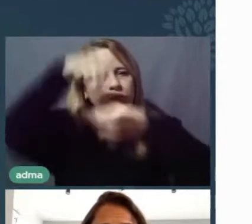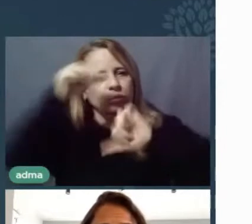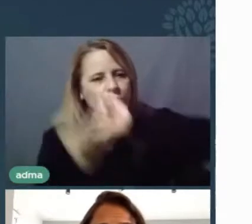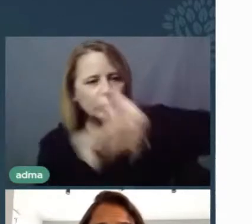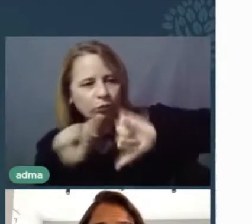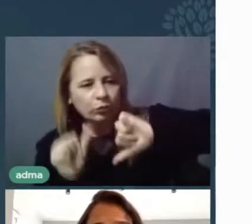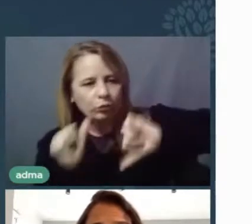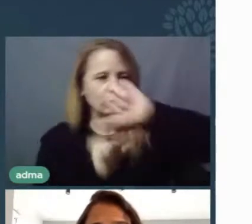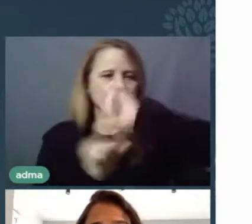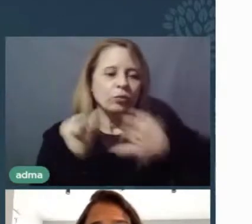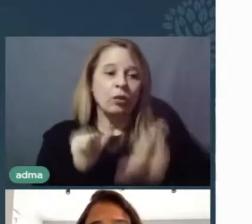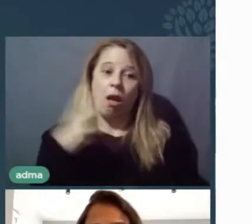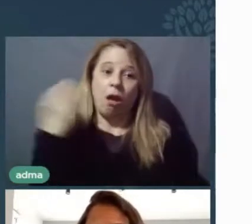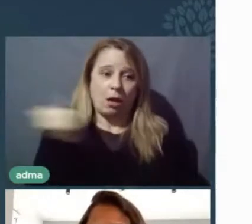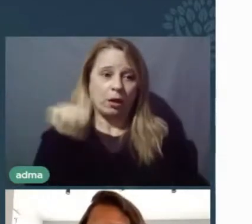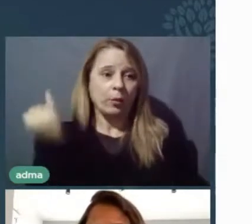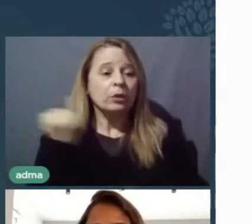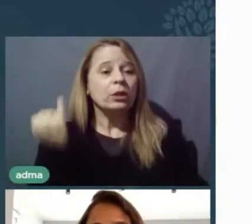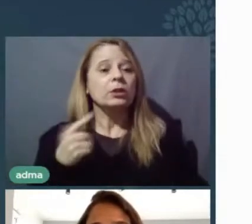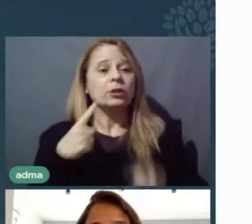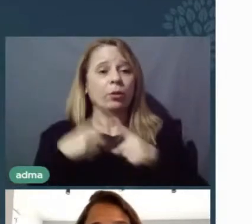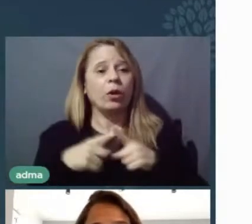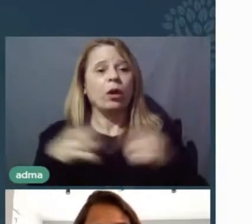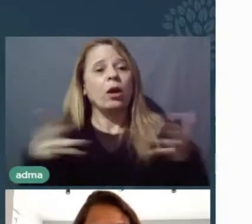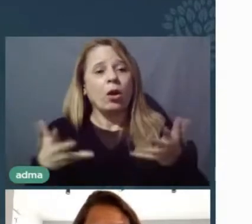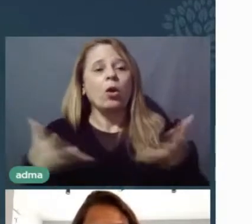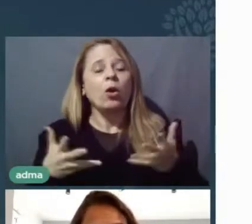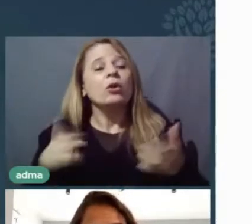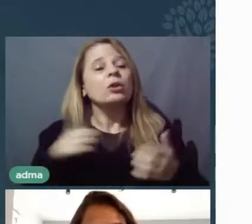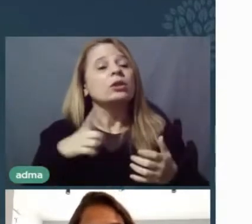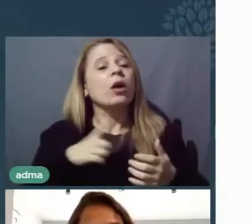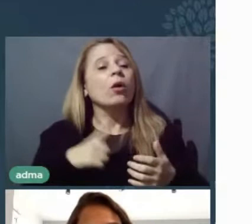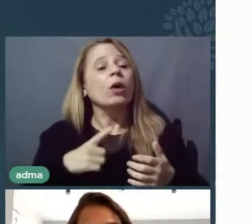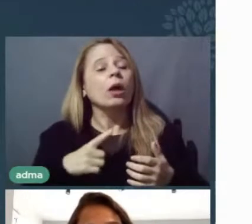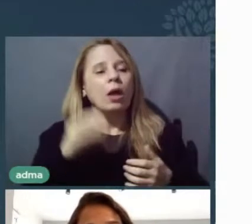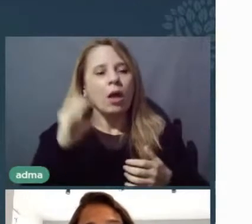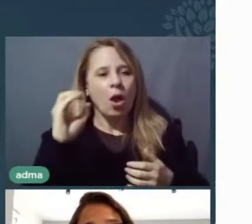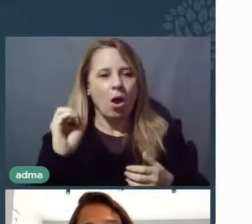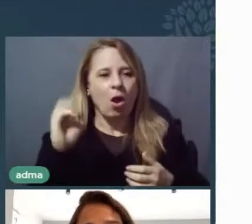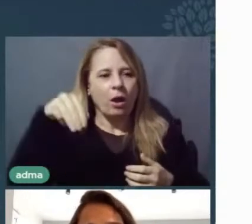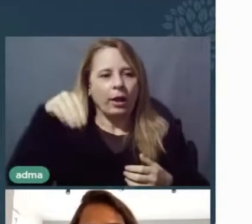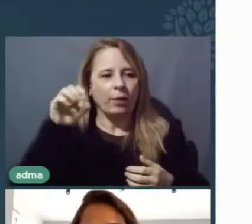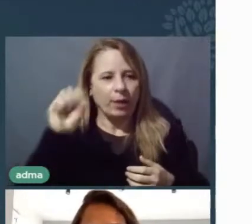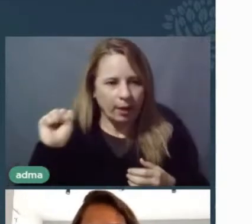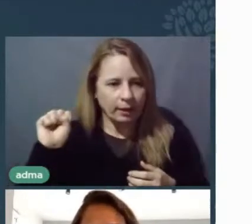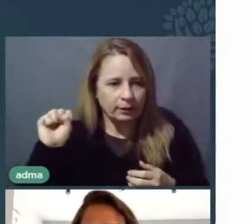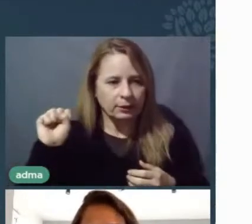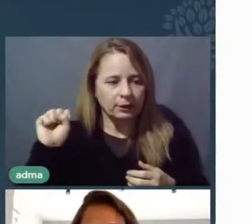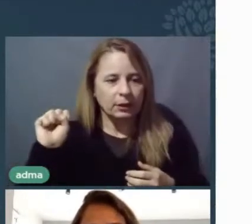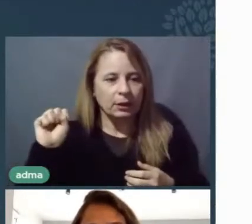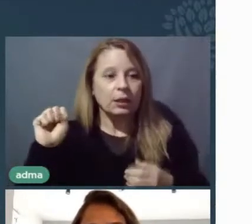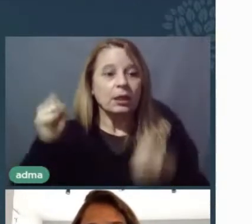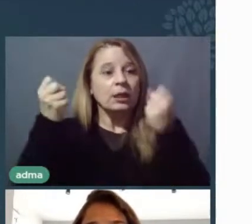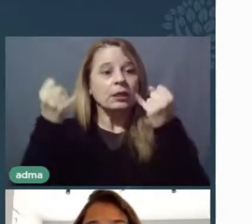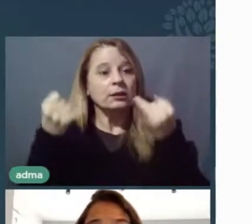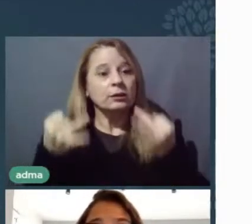extremamente importante, ao passo de que hoje em dia os últimos dados da Organização Mundial de Saúde, da American College of Sports